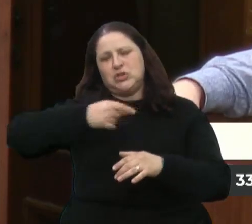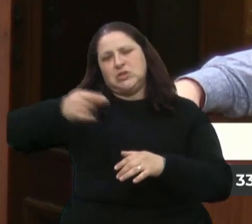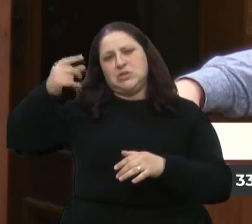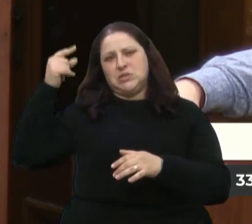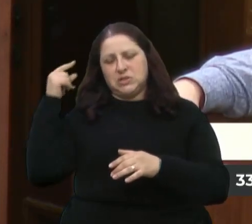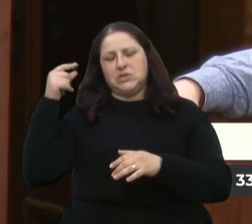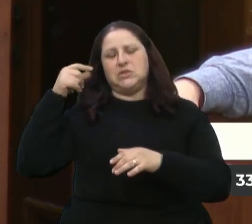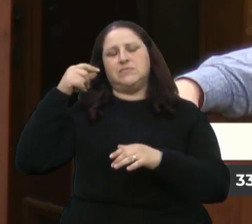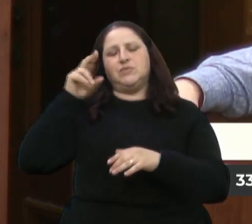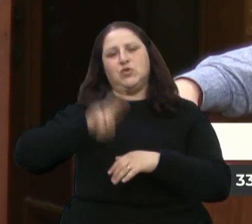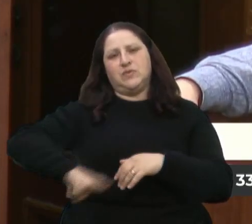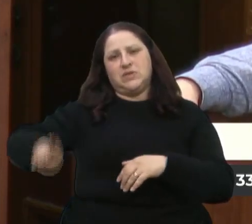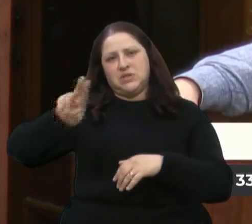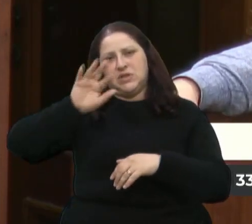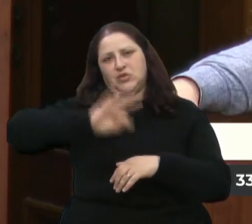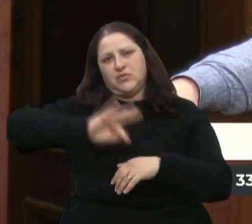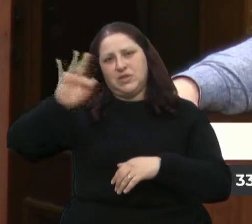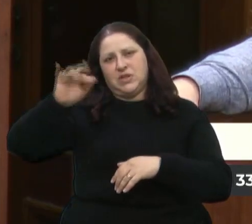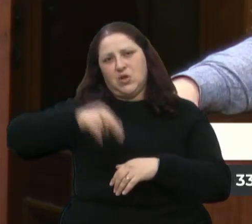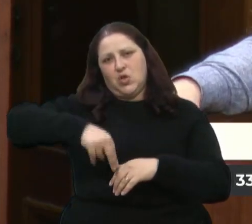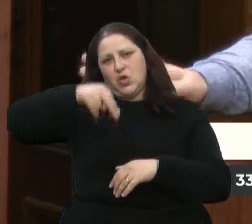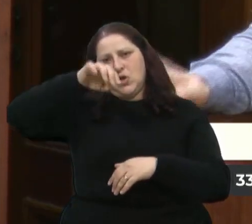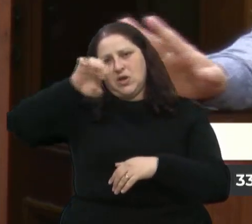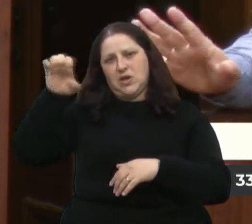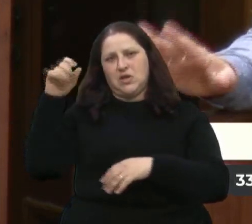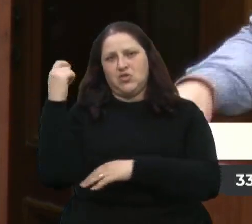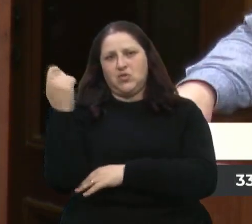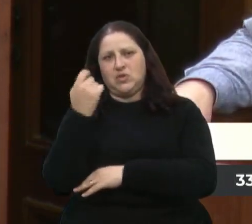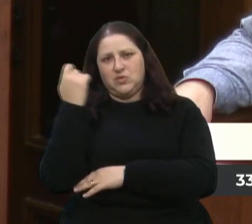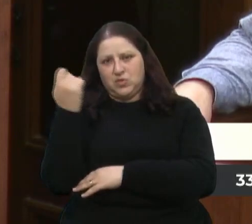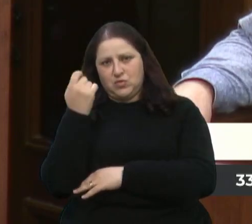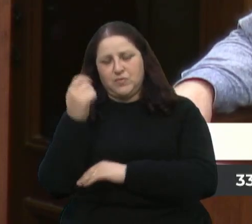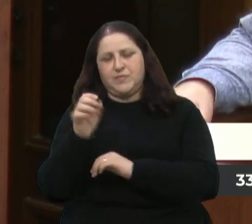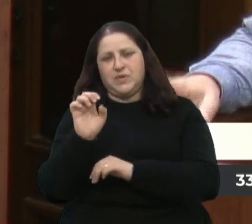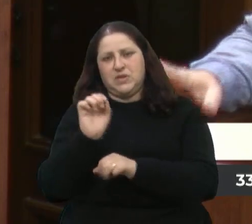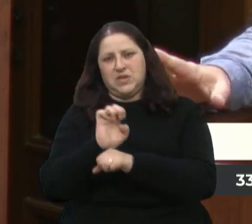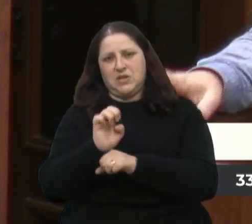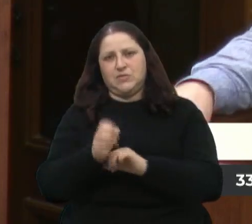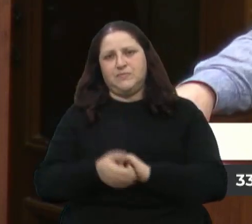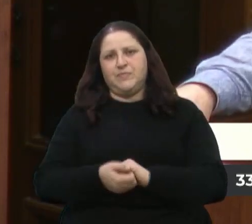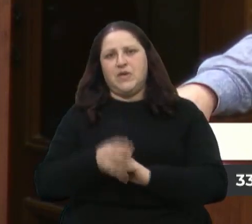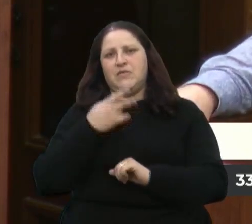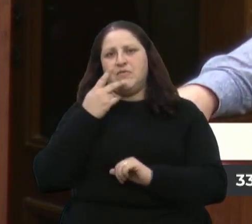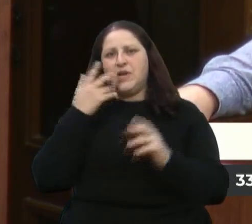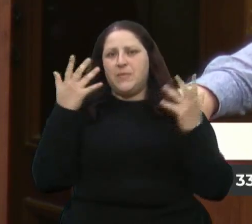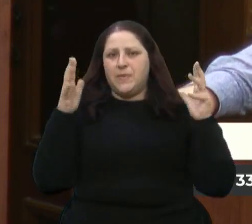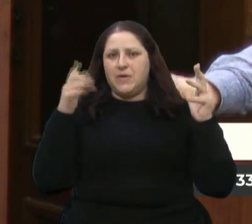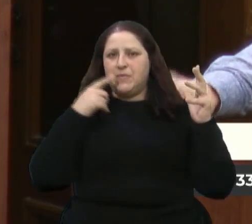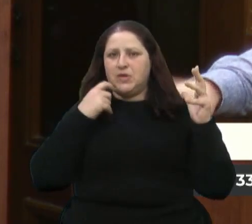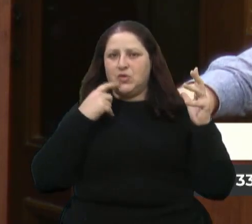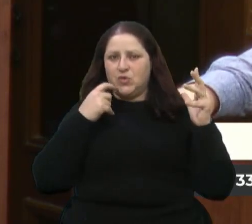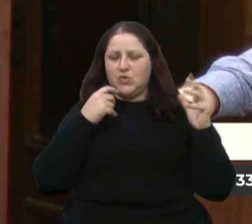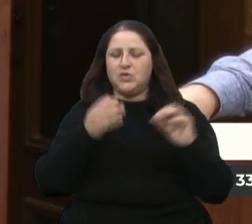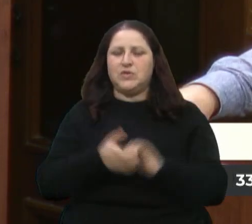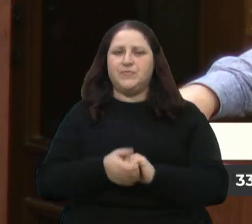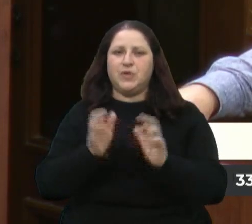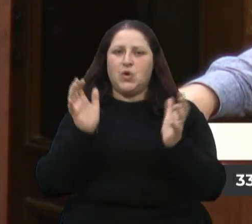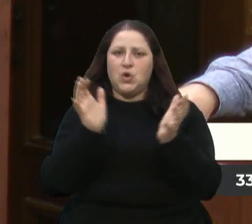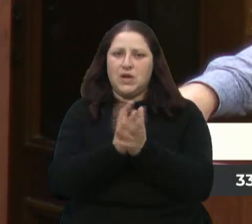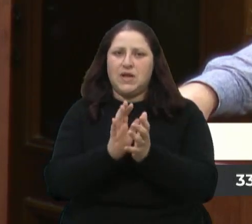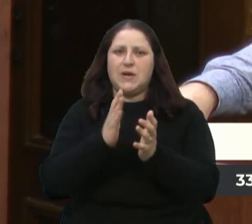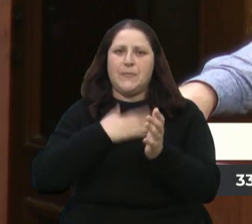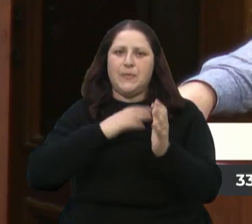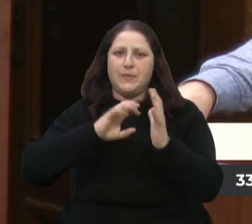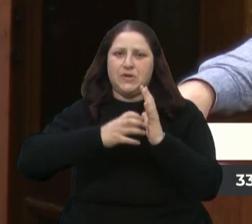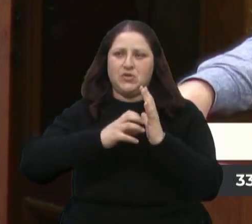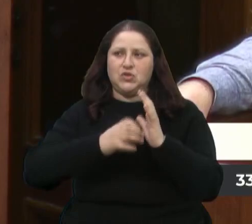Universidade Federal, aqui da região nordeste do estado do Rio Grande do Sul. Quero dizer e parabenizar a vereadora Rose, colega da nossa